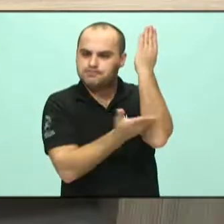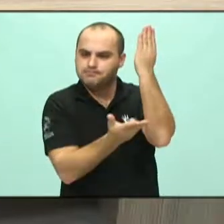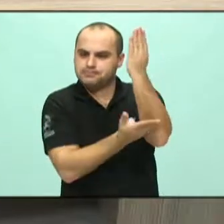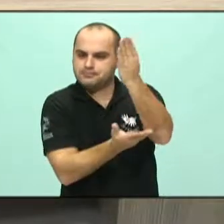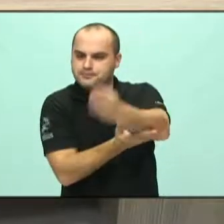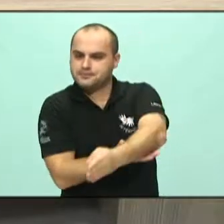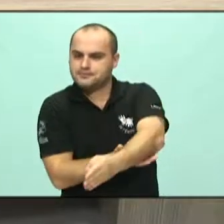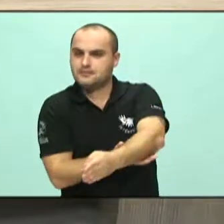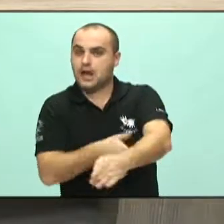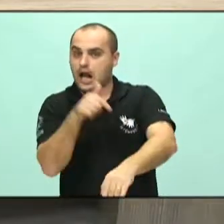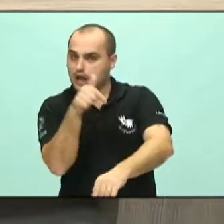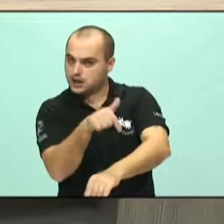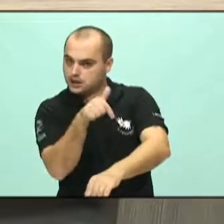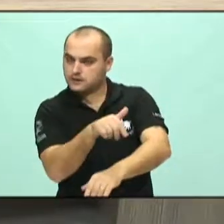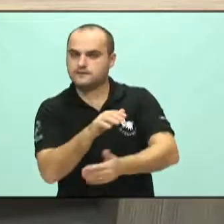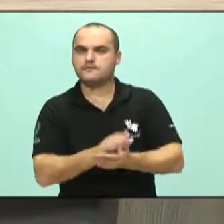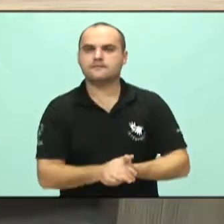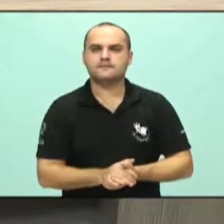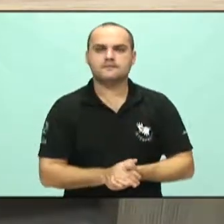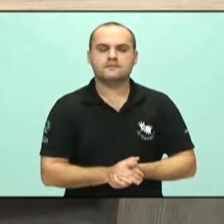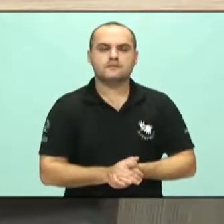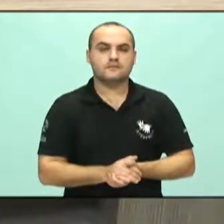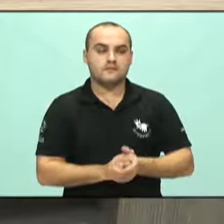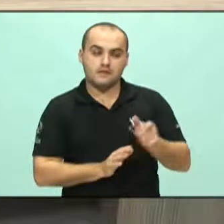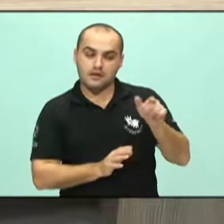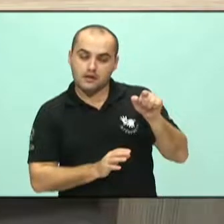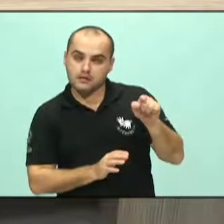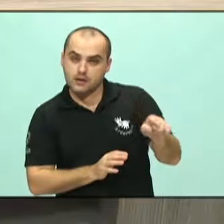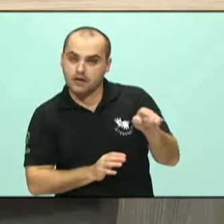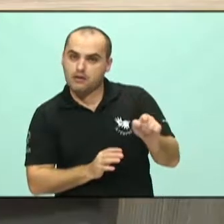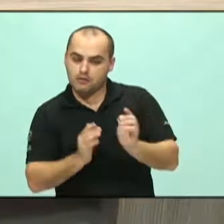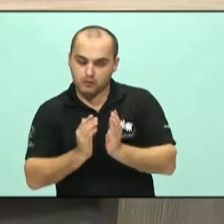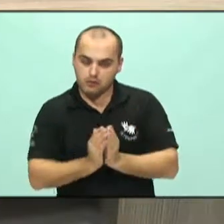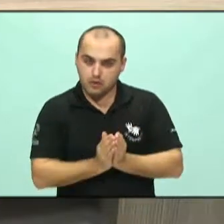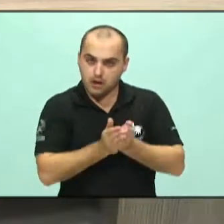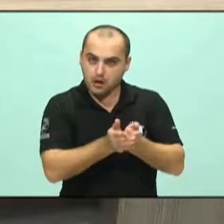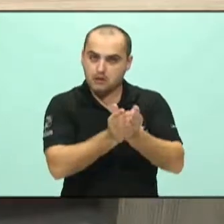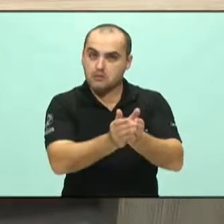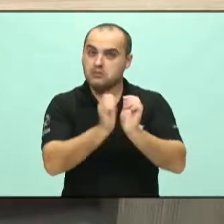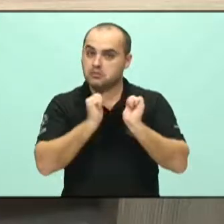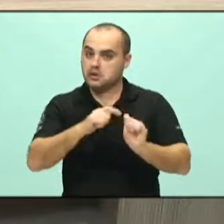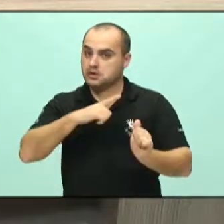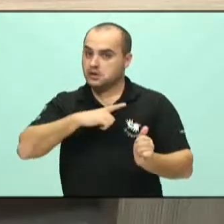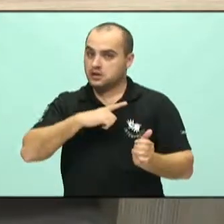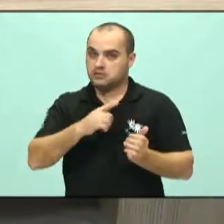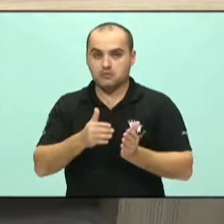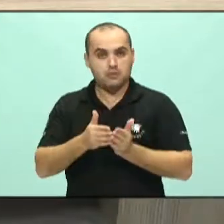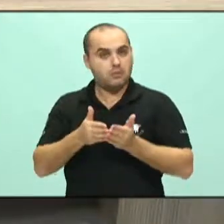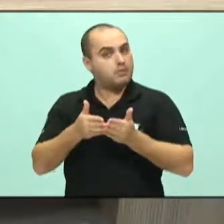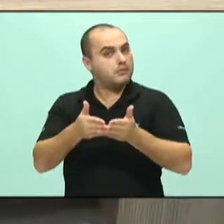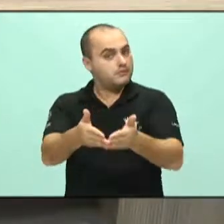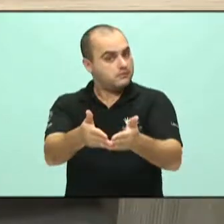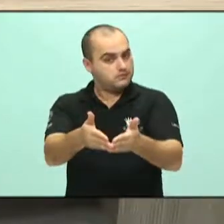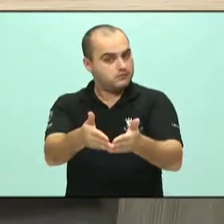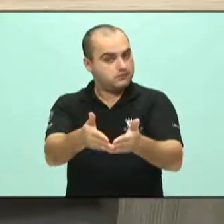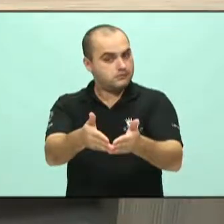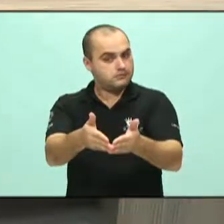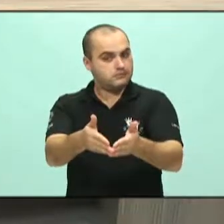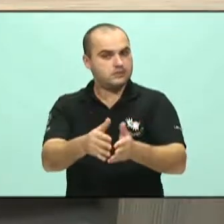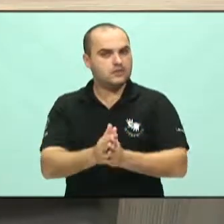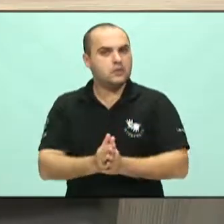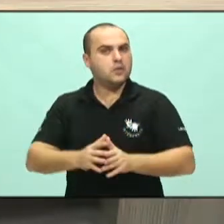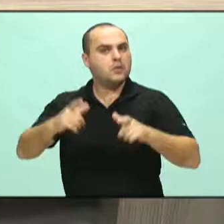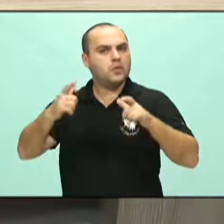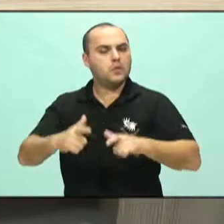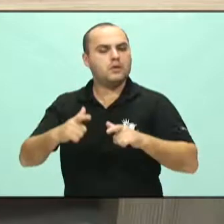como era possível ter no rio um porto para carregar essa madeira, o local se tornou um